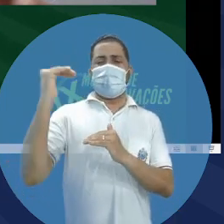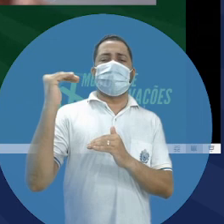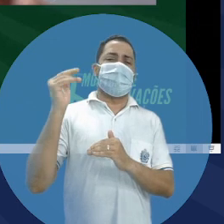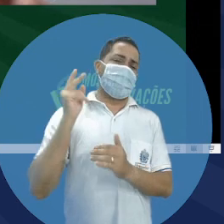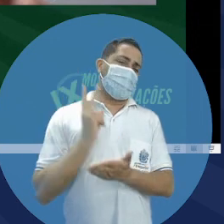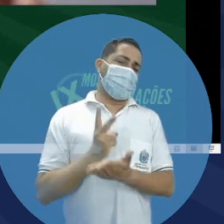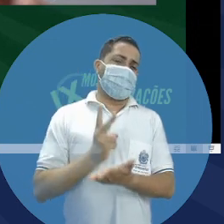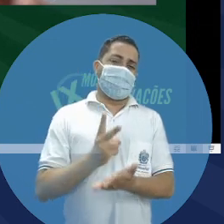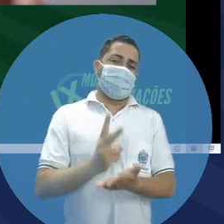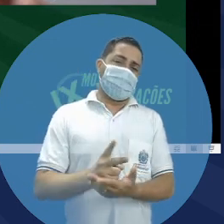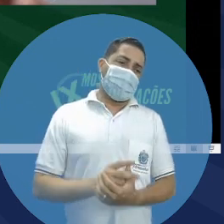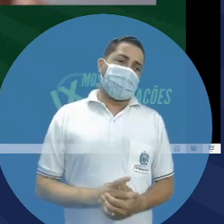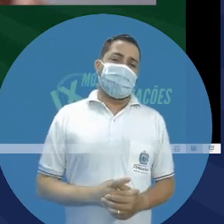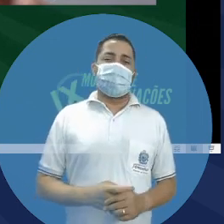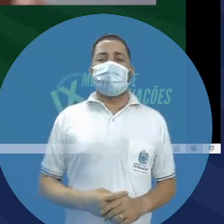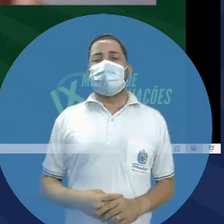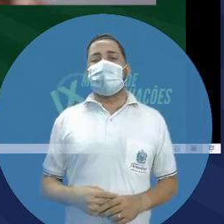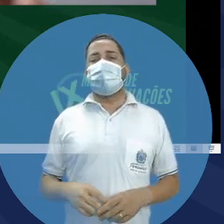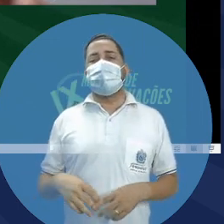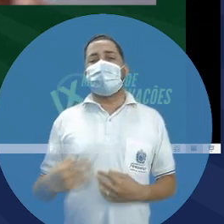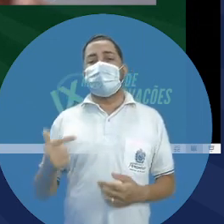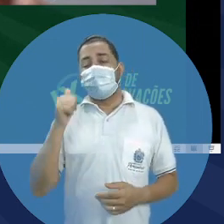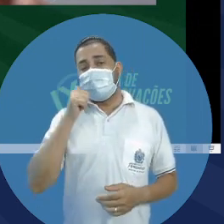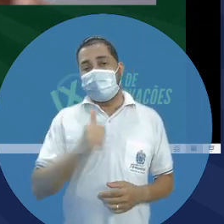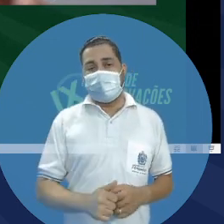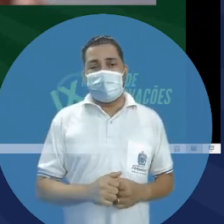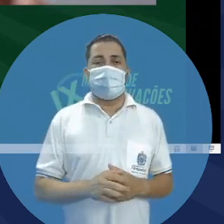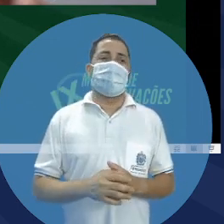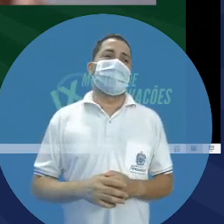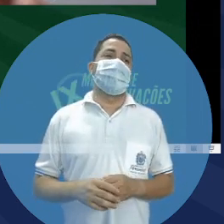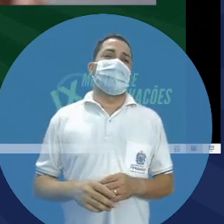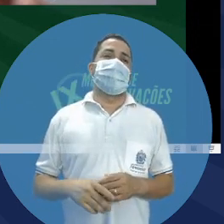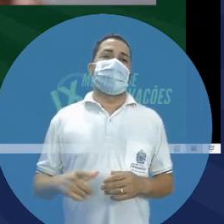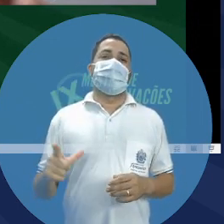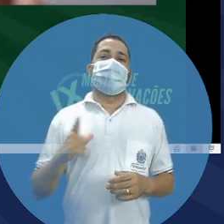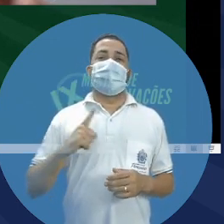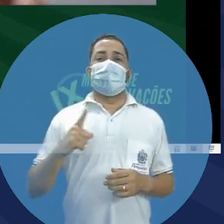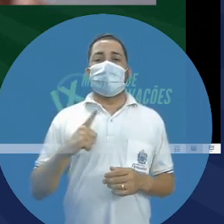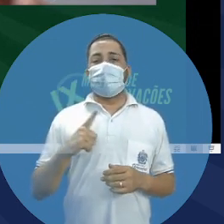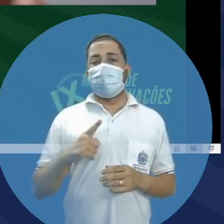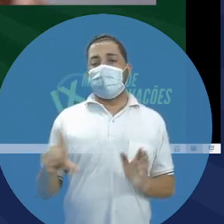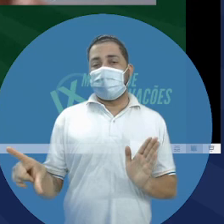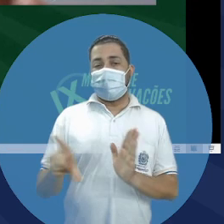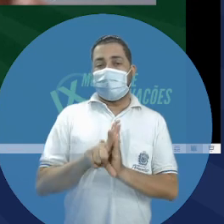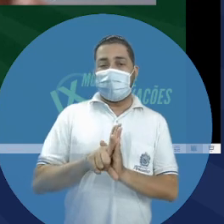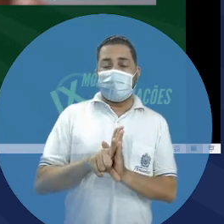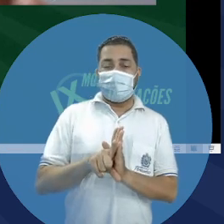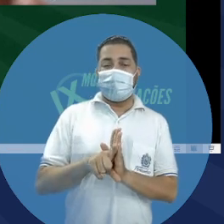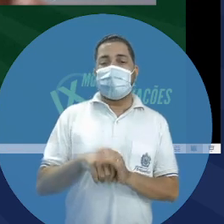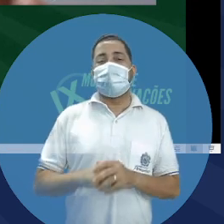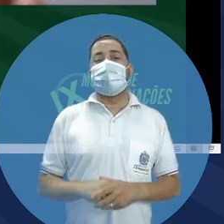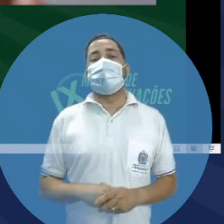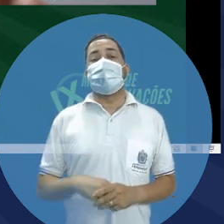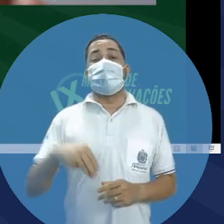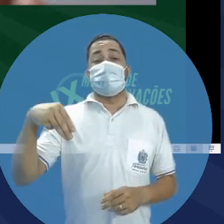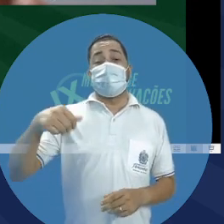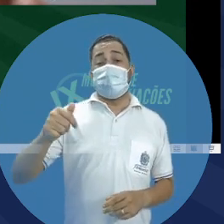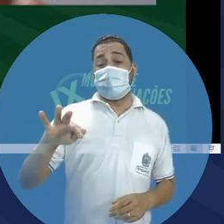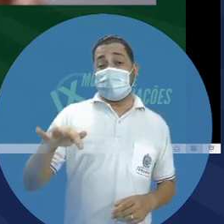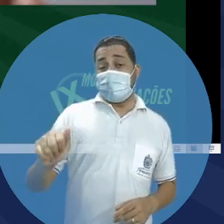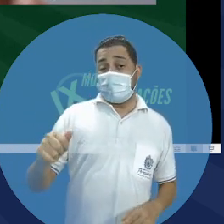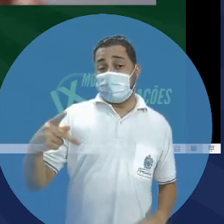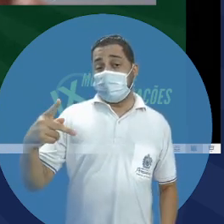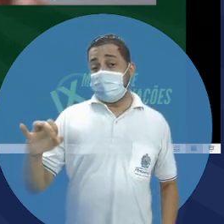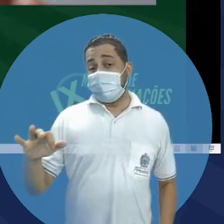esteve aquém, não é, da mulher. A gente enfatiza a Lei Maria da Penha, o empoderamento